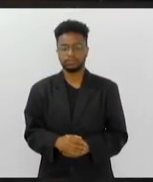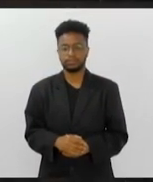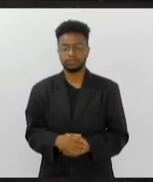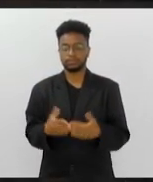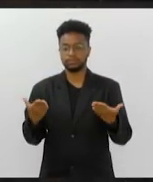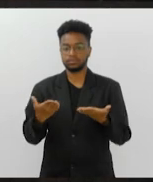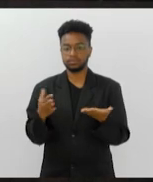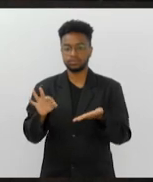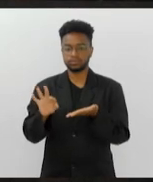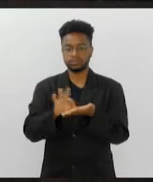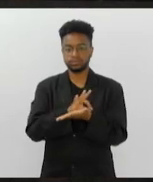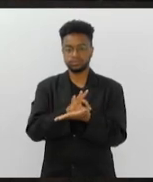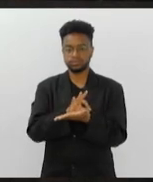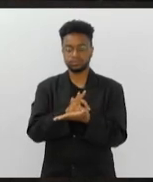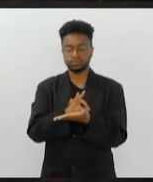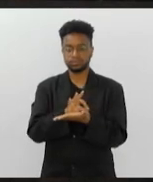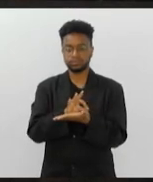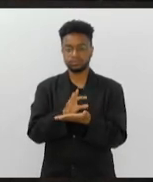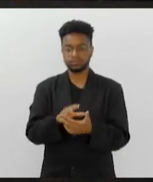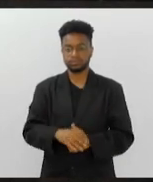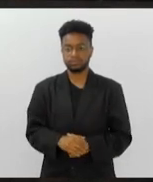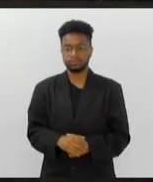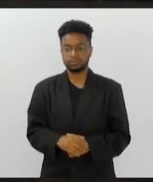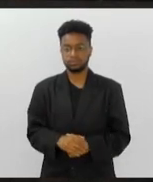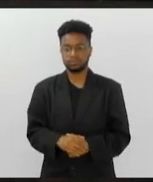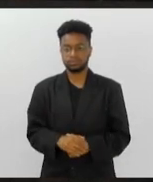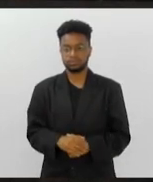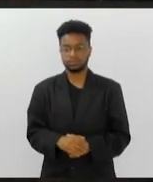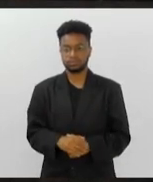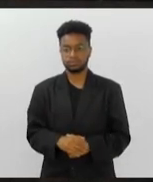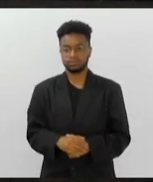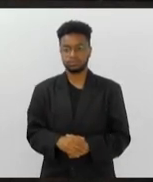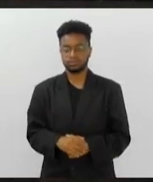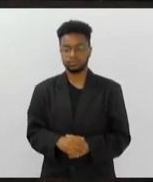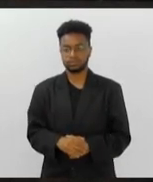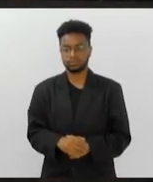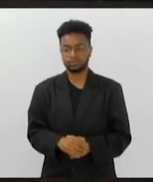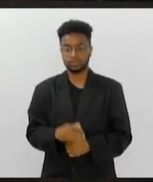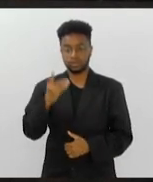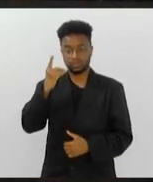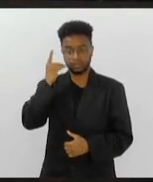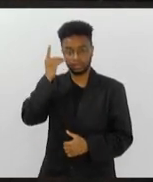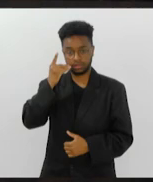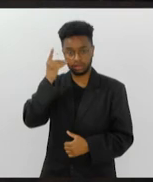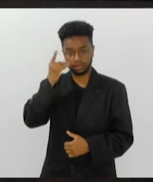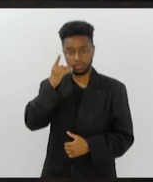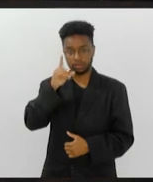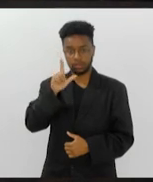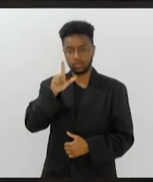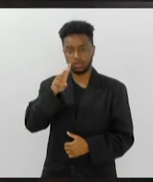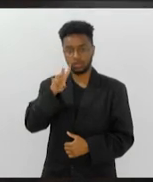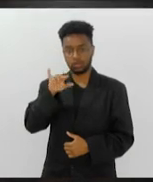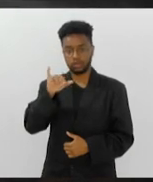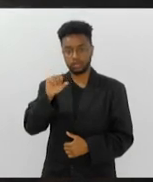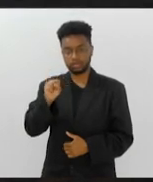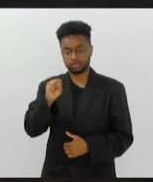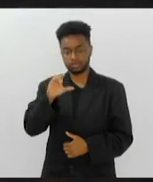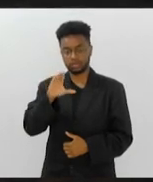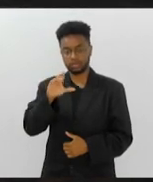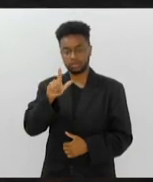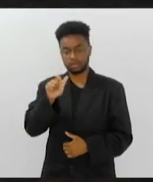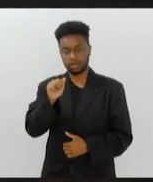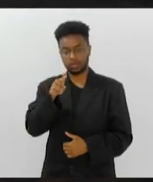Próximo orador inscrito é o nosso ainda deputado Luiz Cláudio, que dispõe de